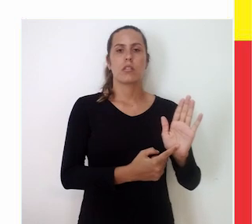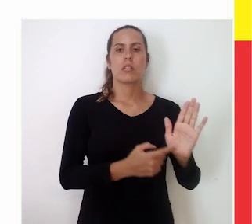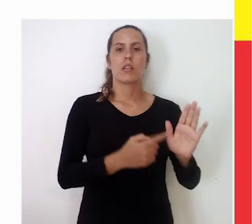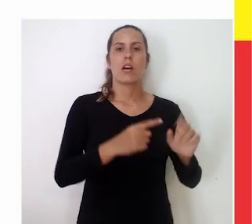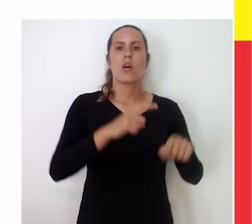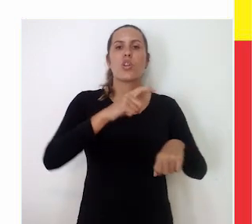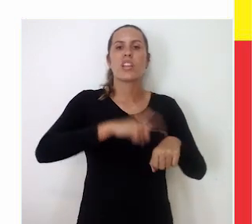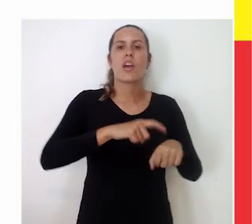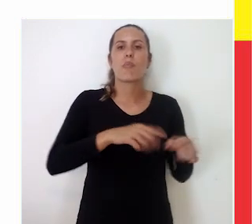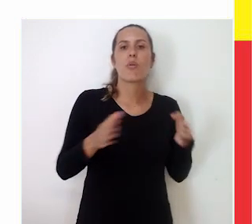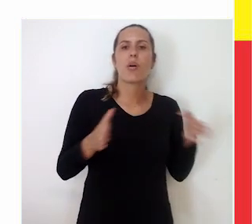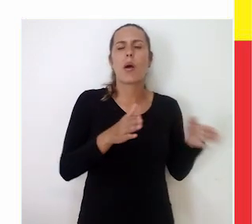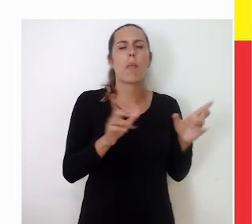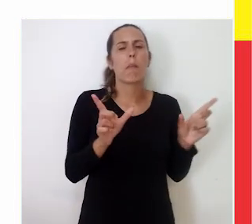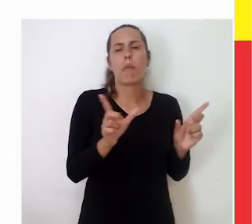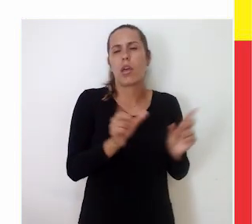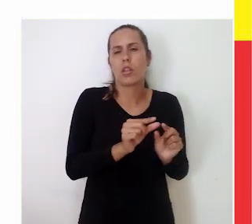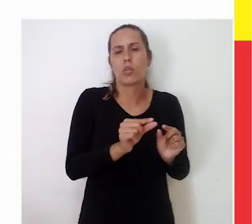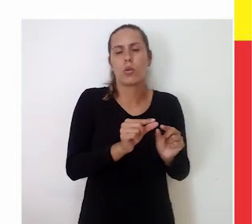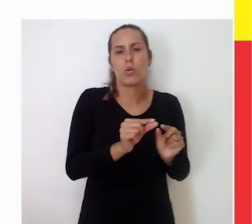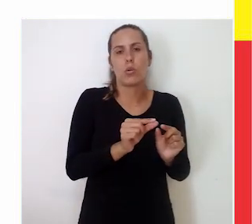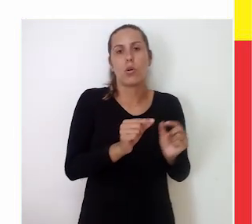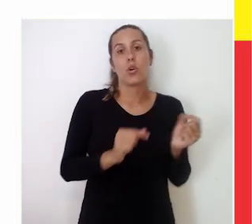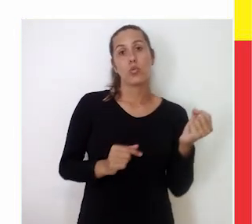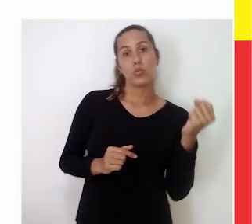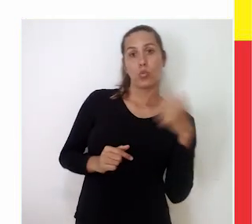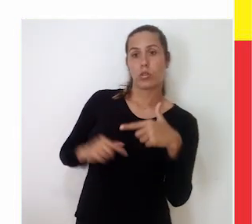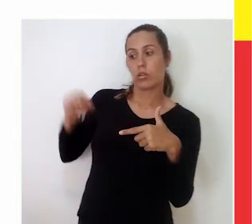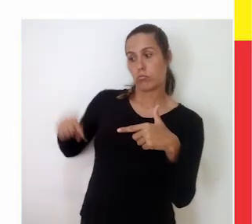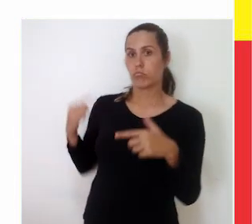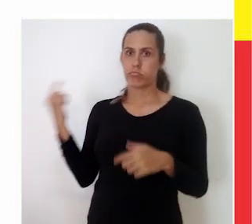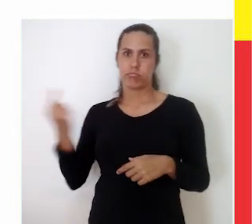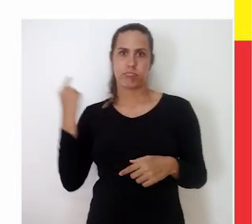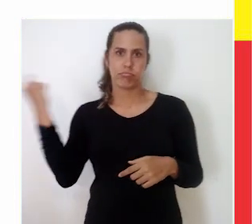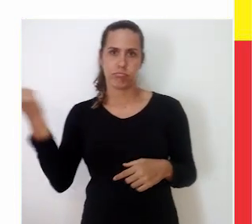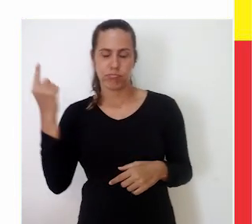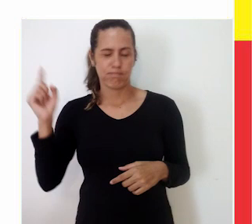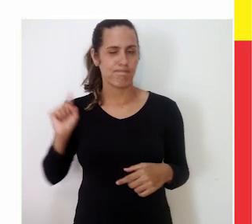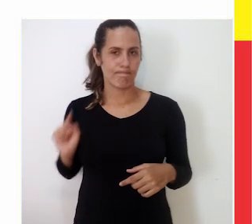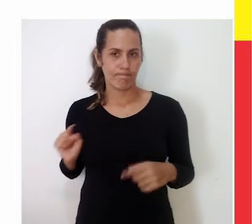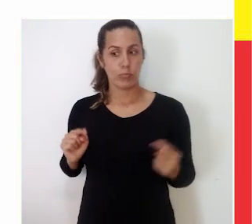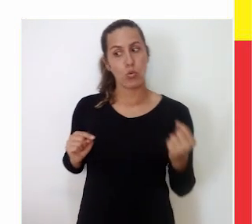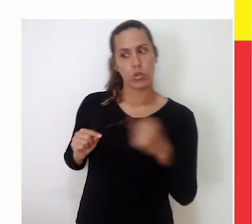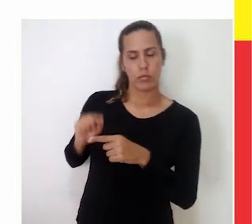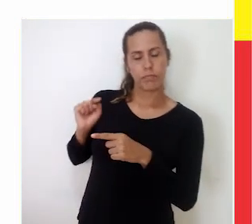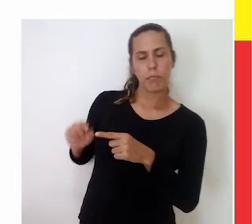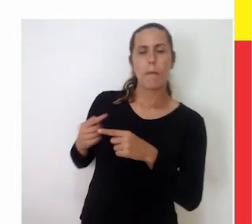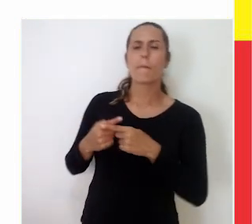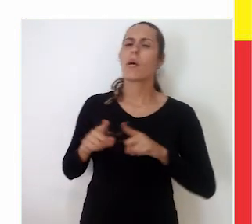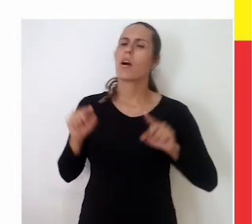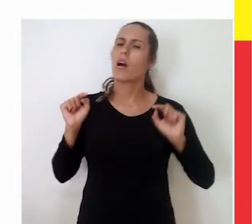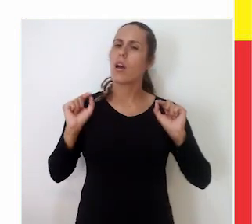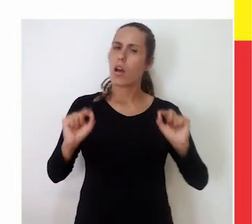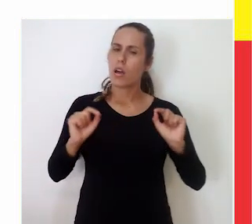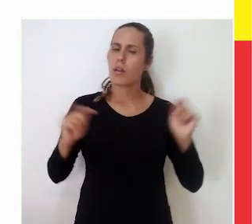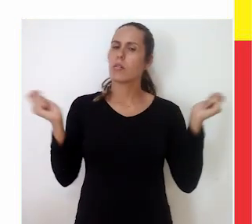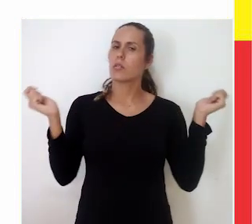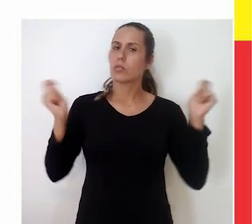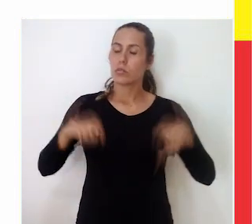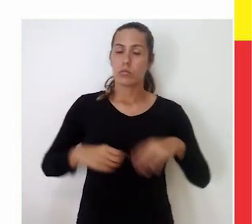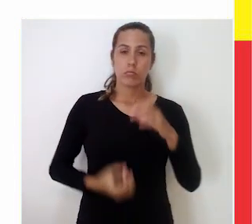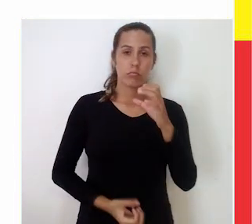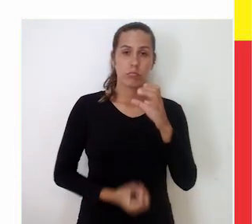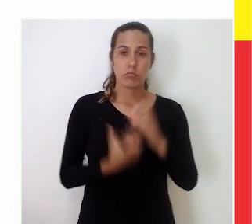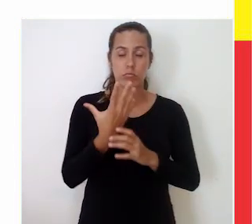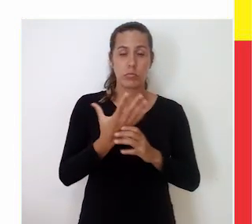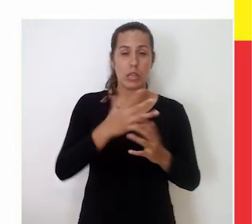o furacão. Entretanto, esse fenômeno, assim como o furacão, é capaz de promover grandes